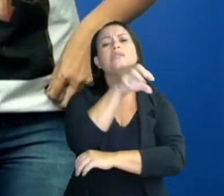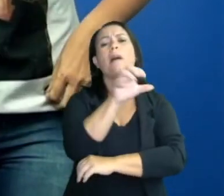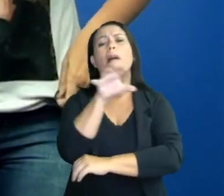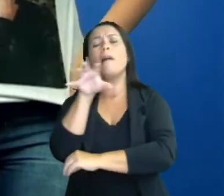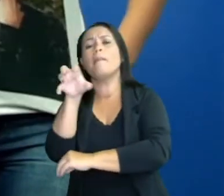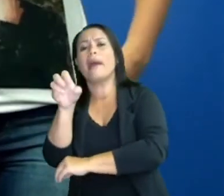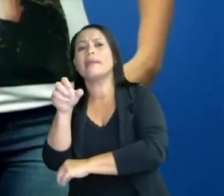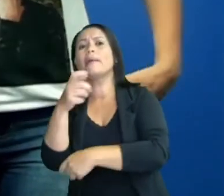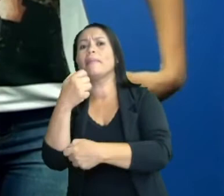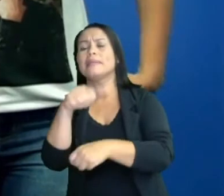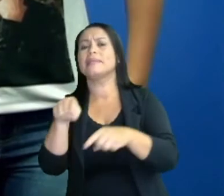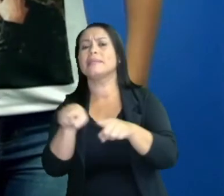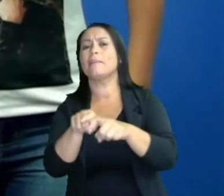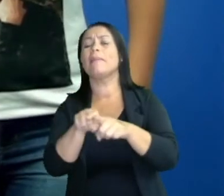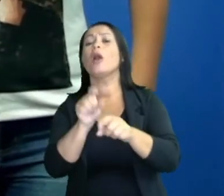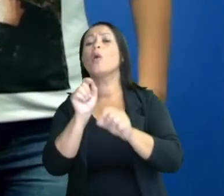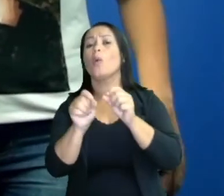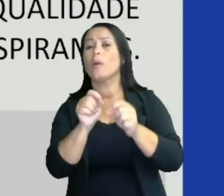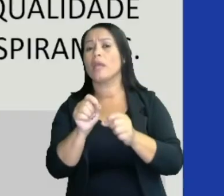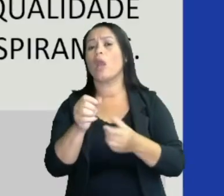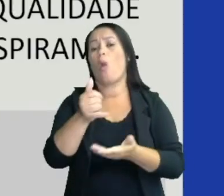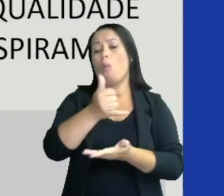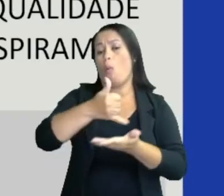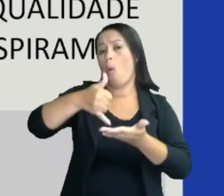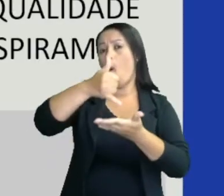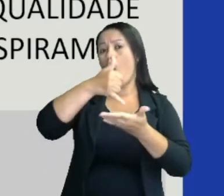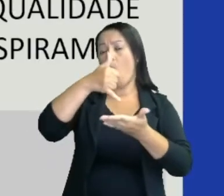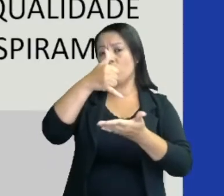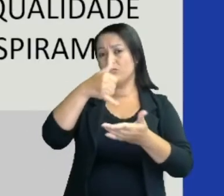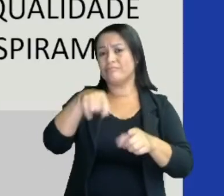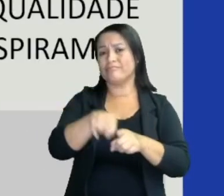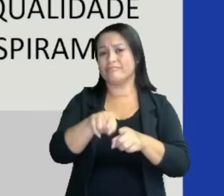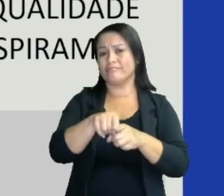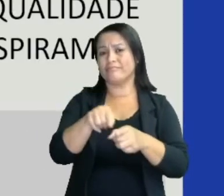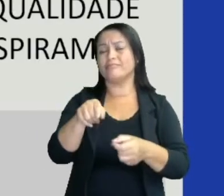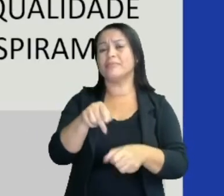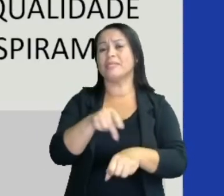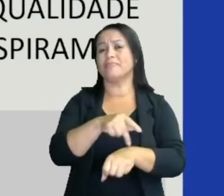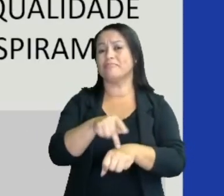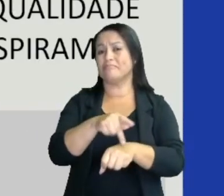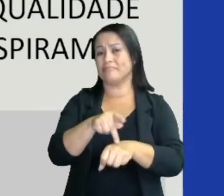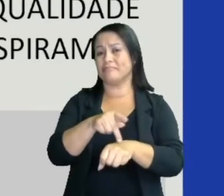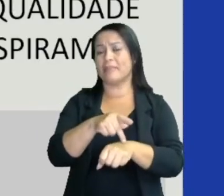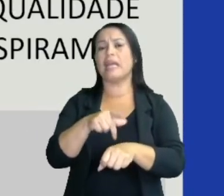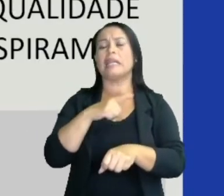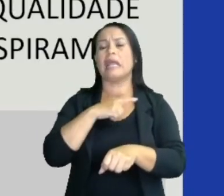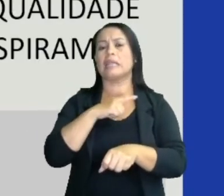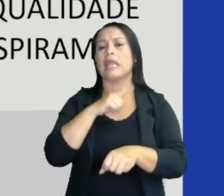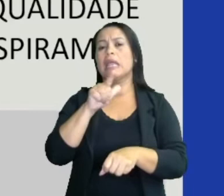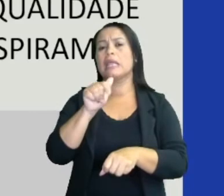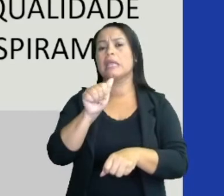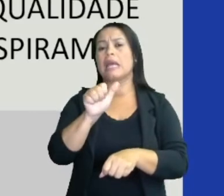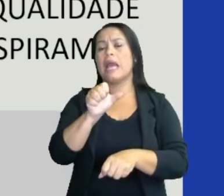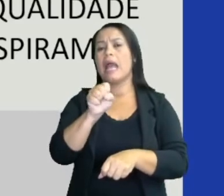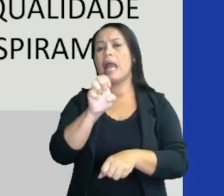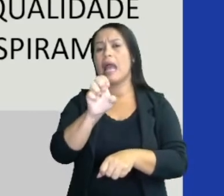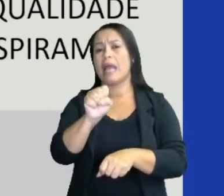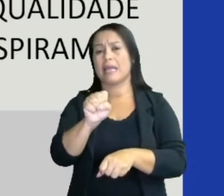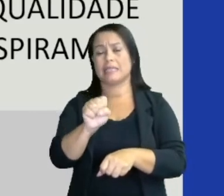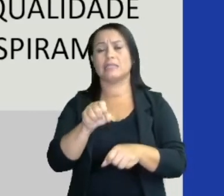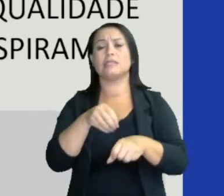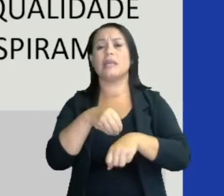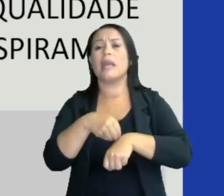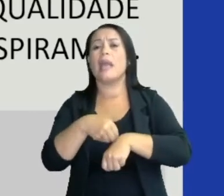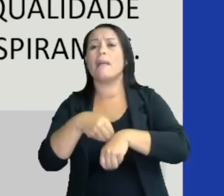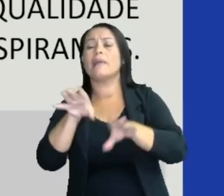do uso de combustíveis fósseis como óleo diesel que emite gases que ampliam a poluição